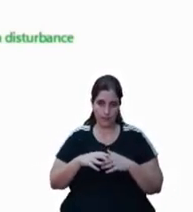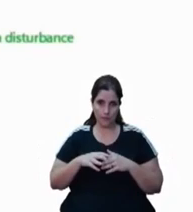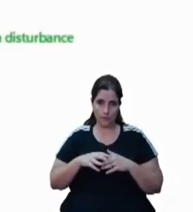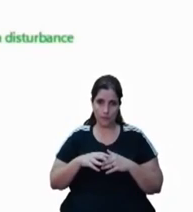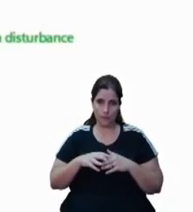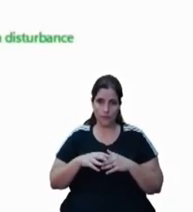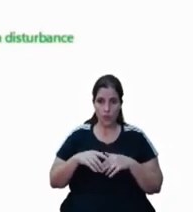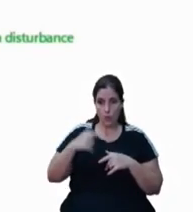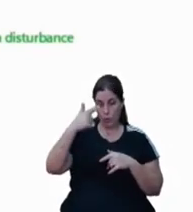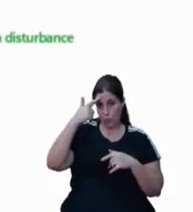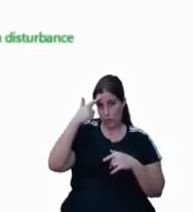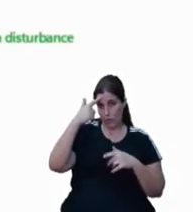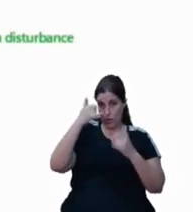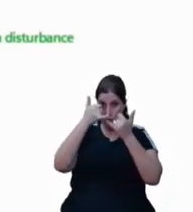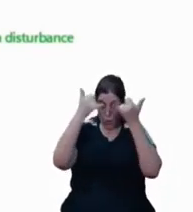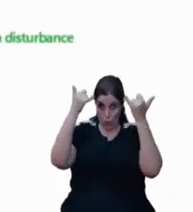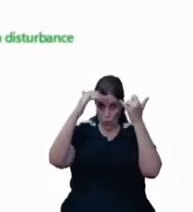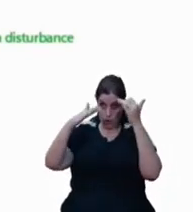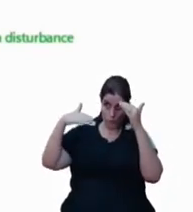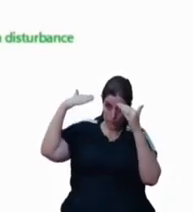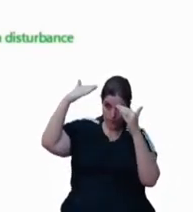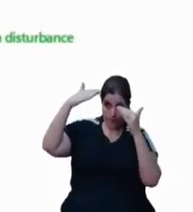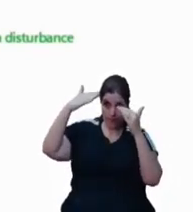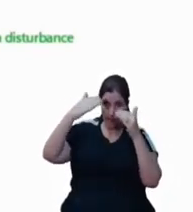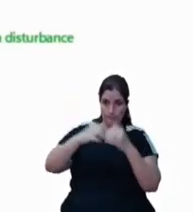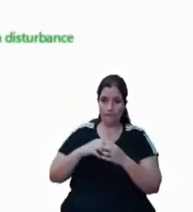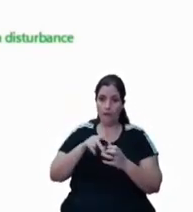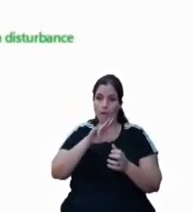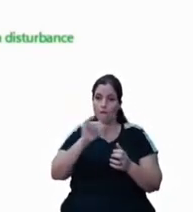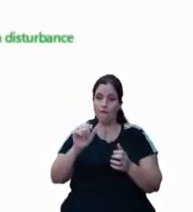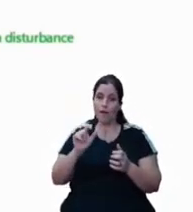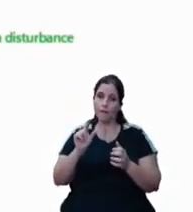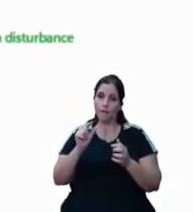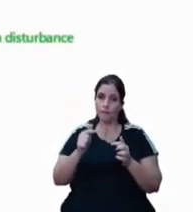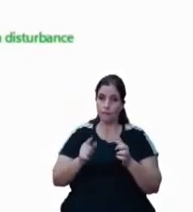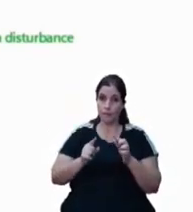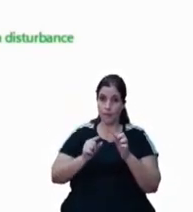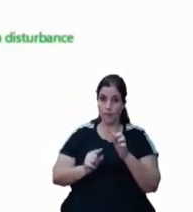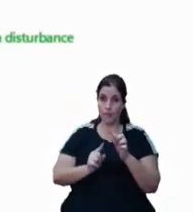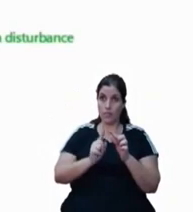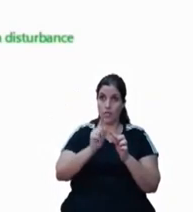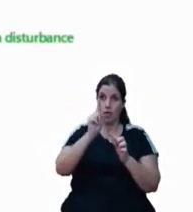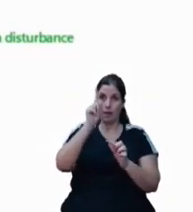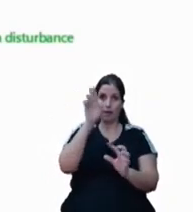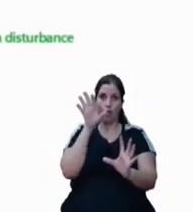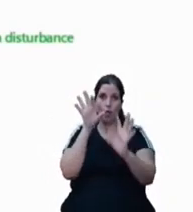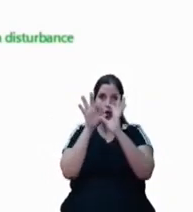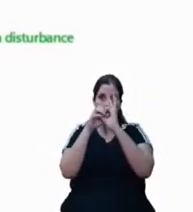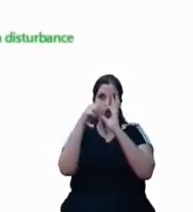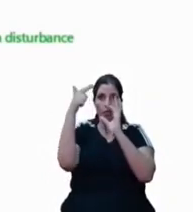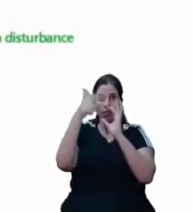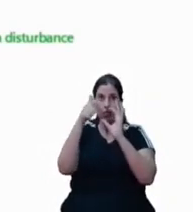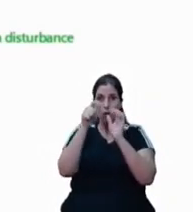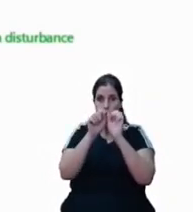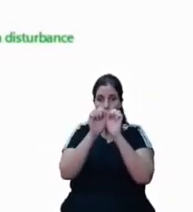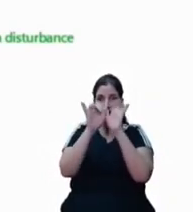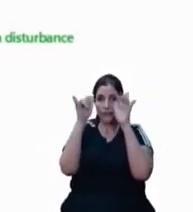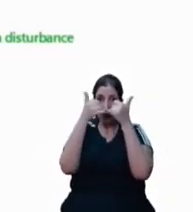Os neurônios motores superiores do cérebro se estendem pela medula espinhal e se conectam a um segundo feixe de